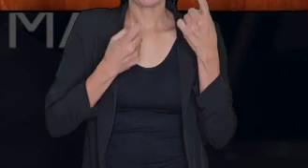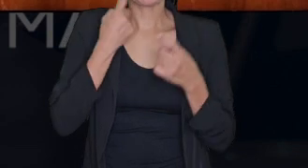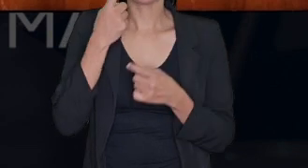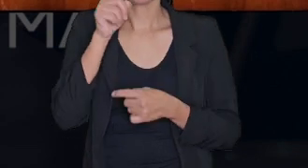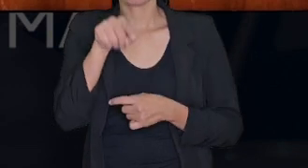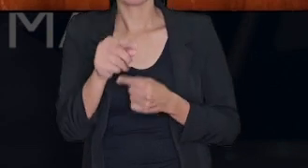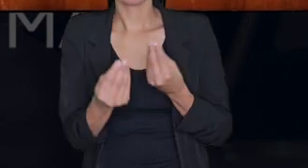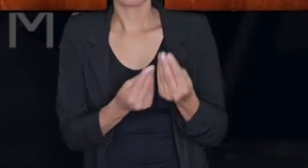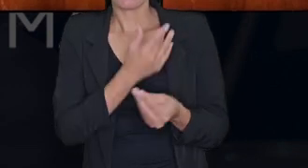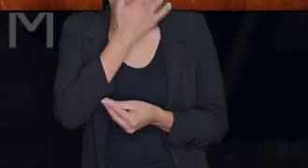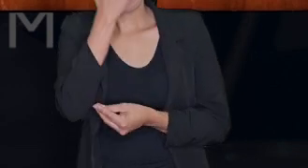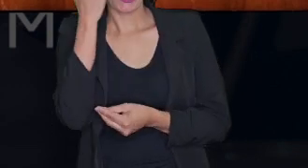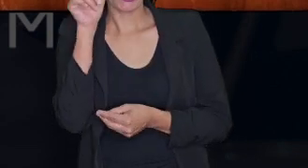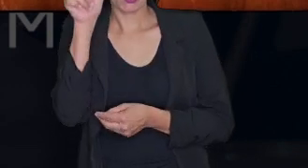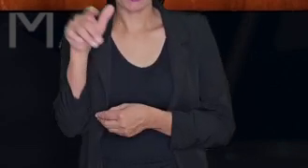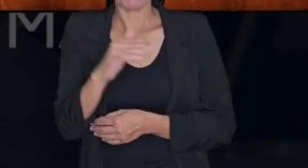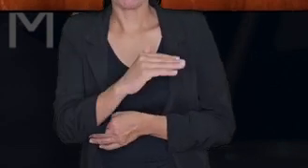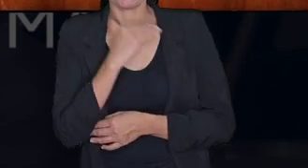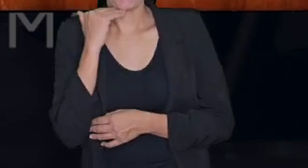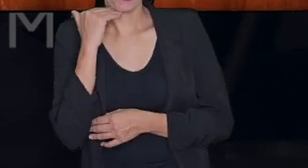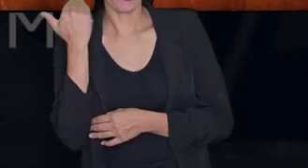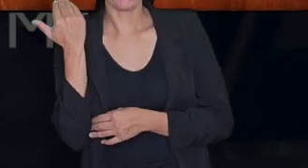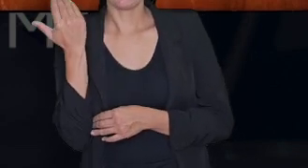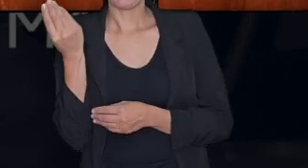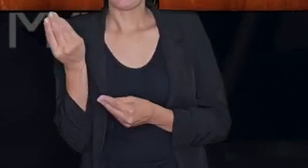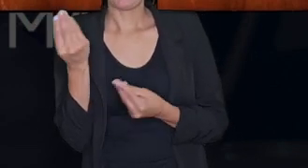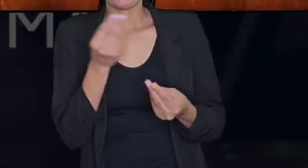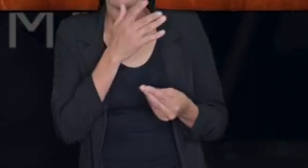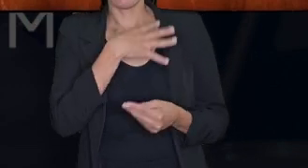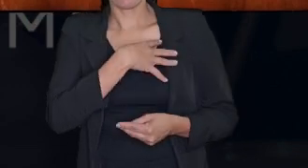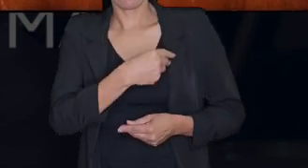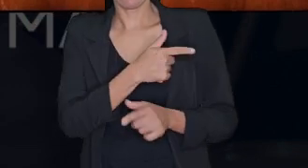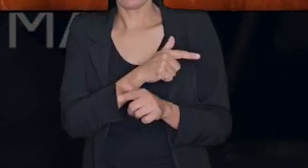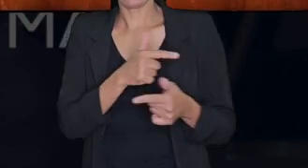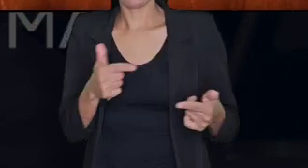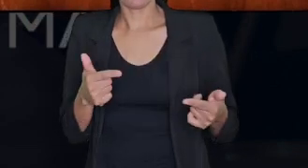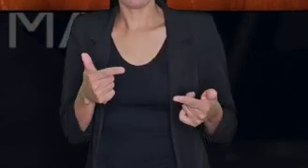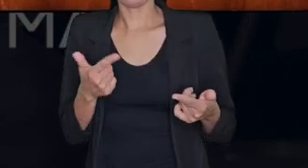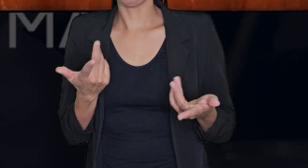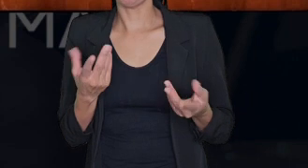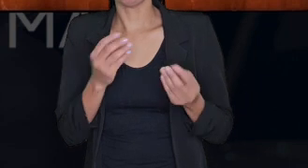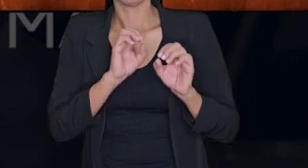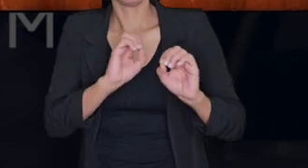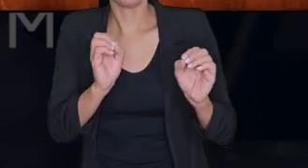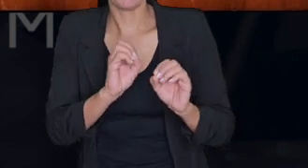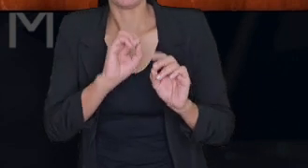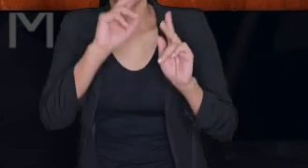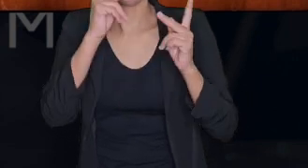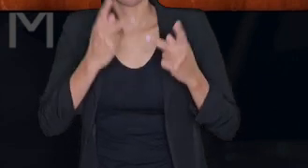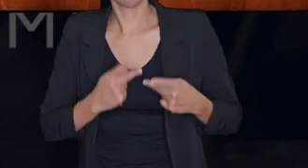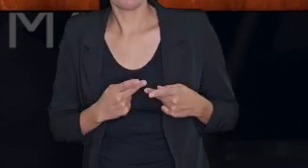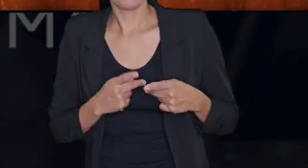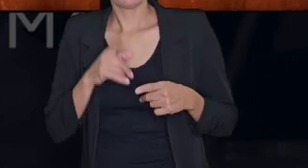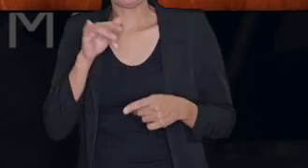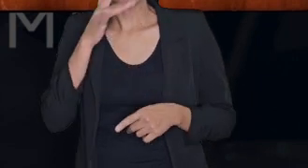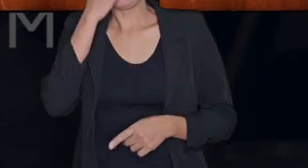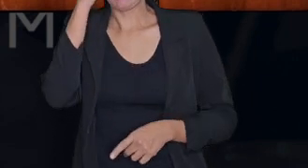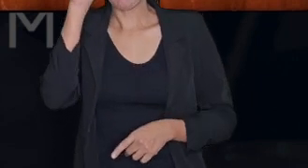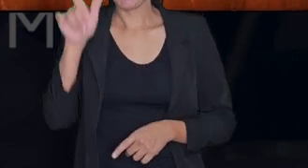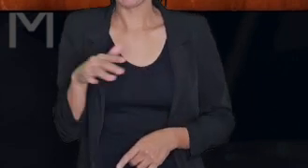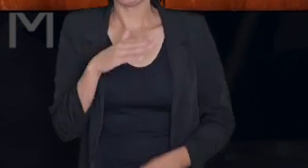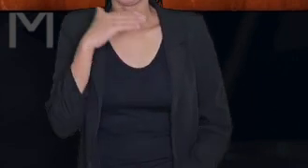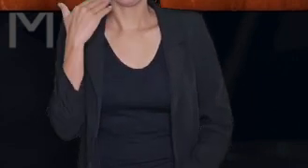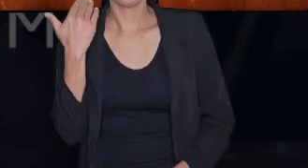Uma angústia que me visita é essa, de que quando alguém morre e não deixa descendentes ou